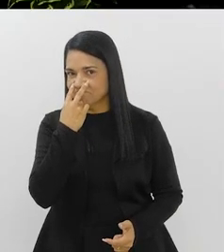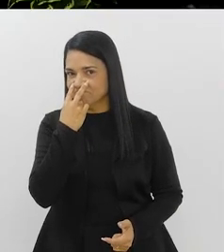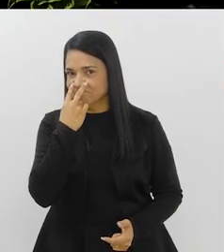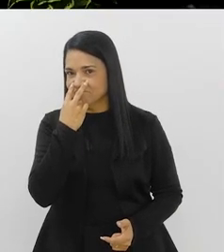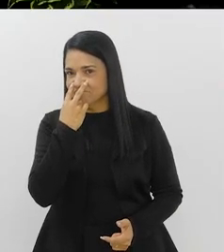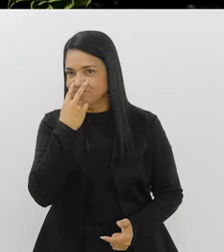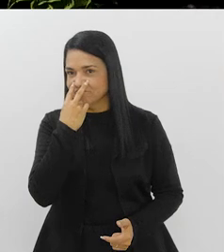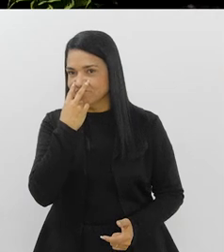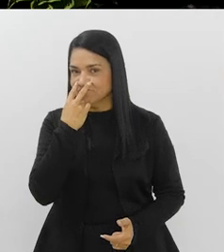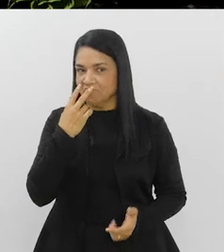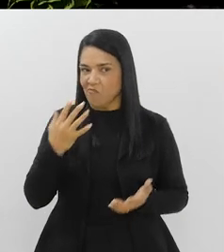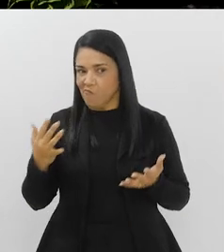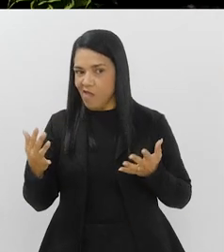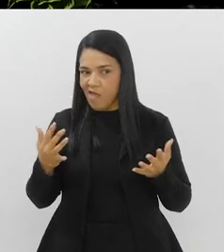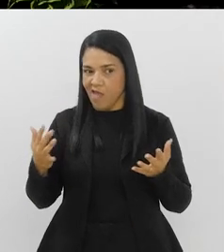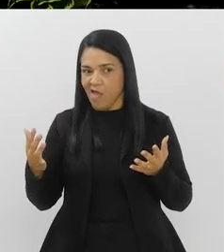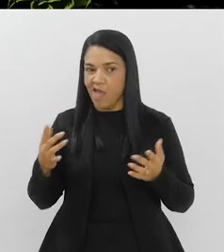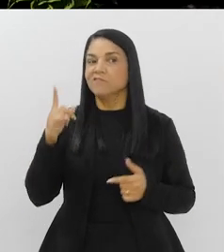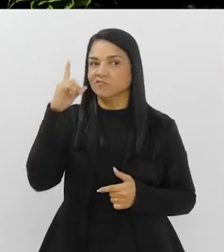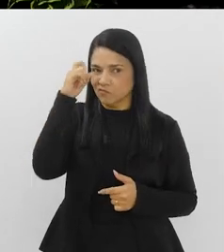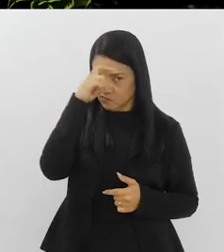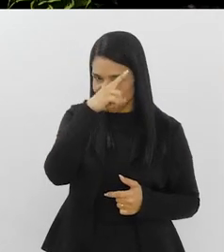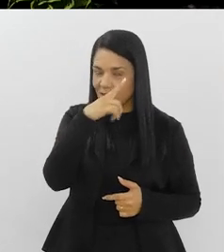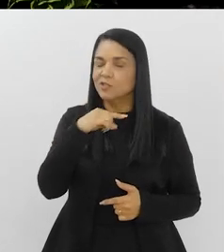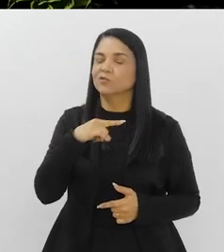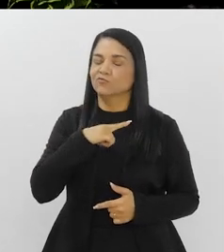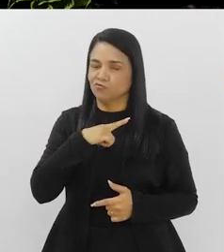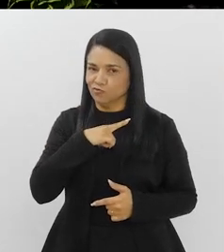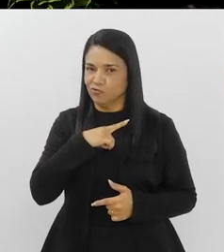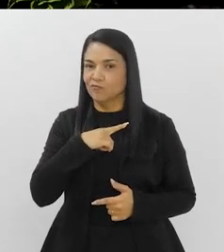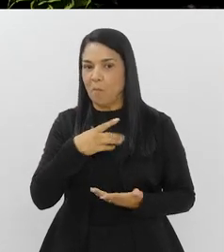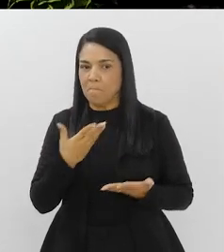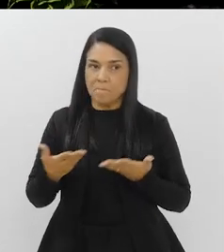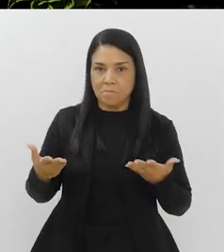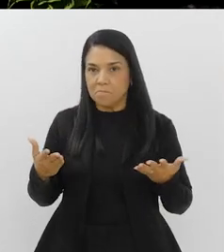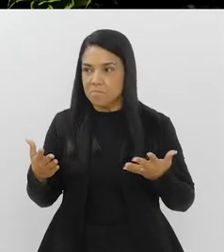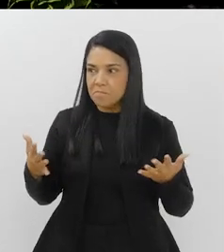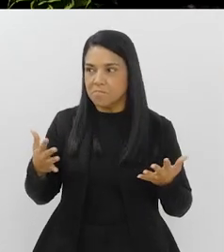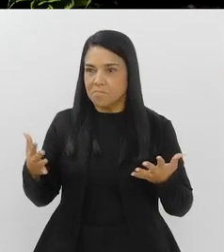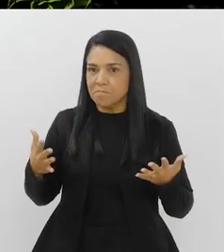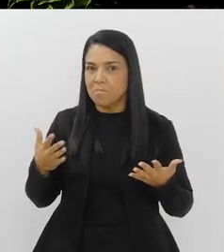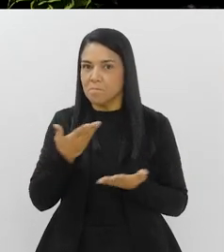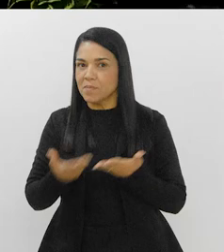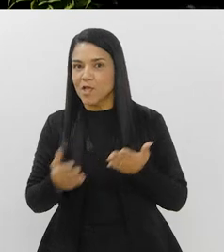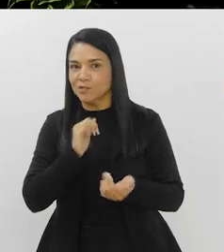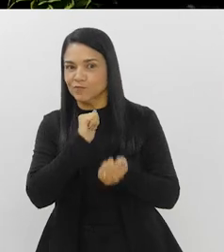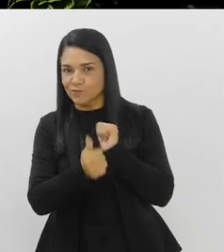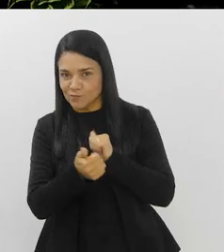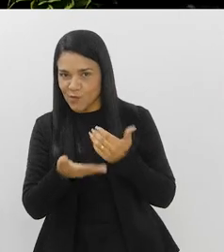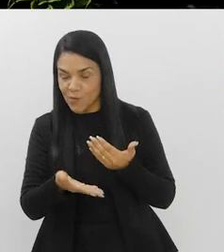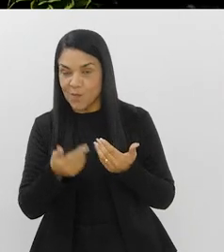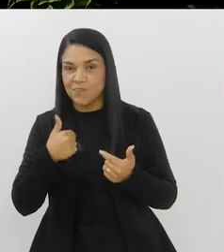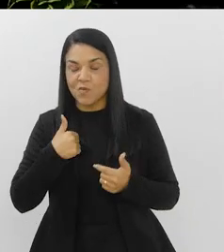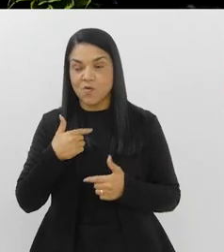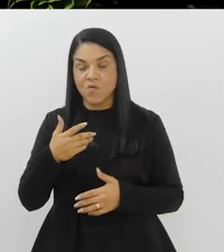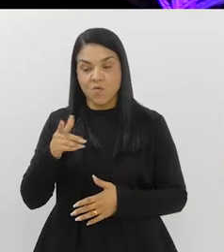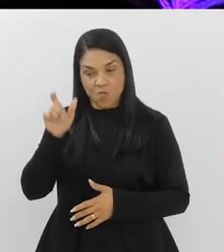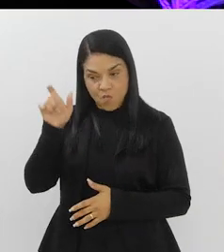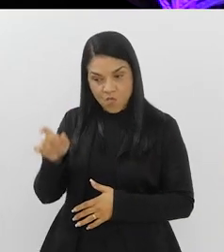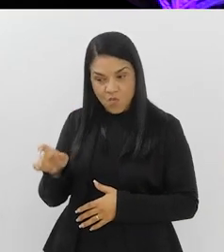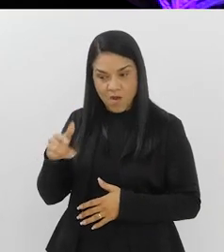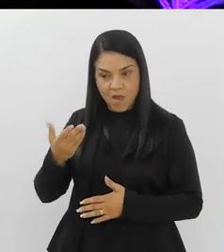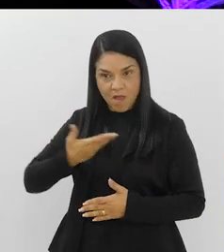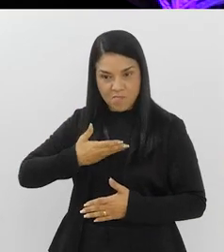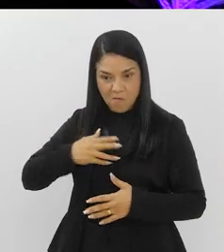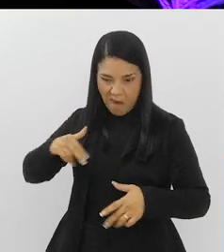né acaba ficando meio que é tem mais dificuldade né Óbvio completamente perdido no jogo mas cara eh o cara